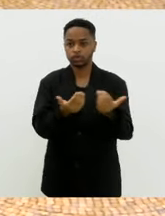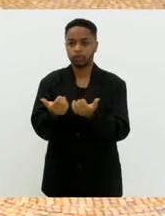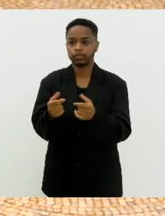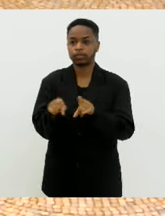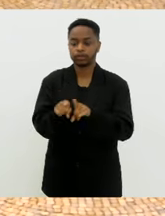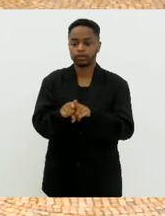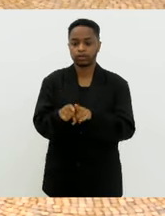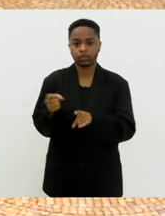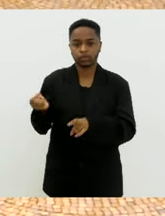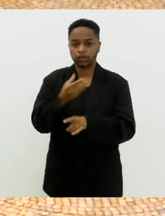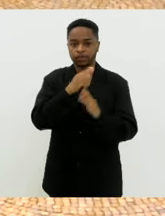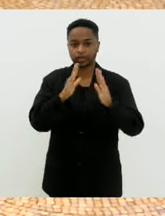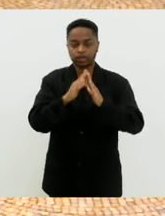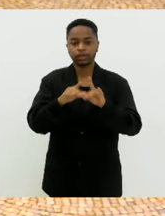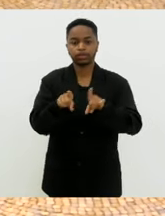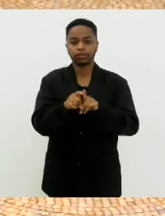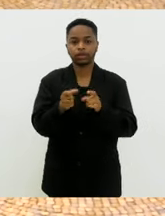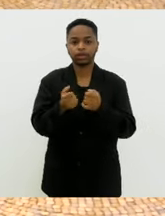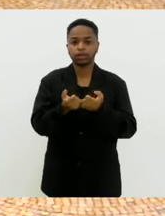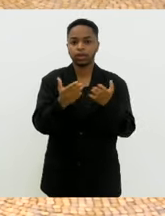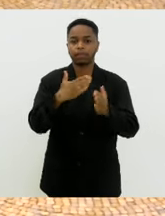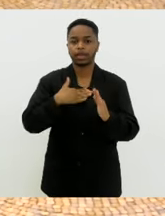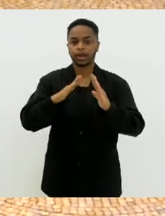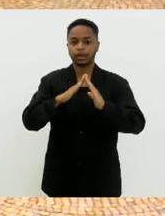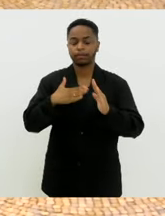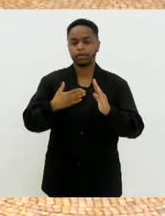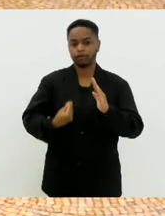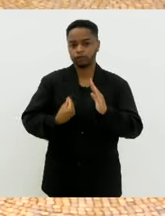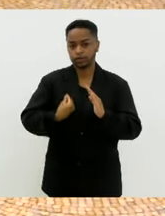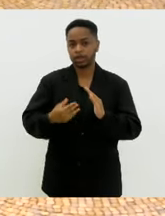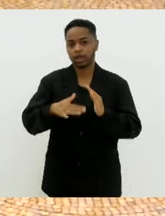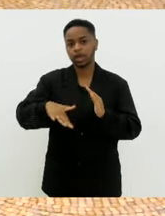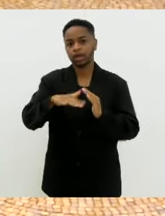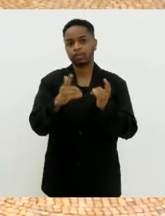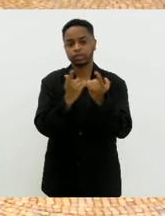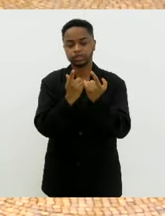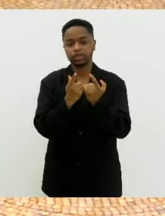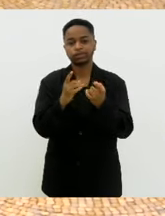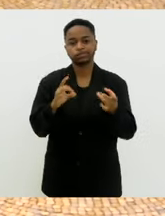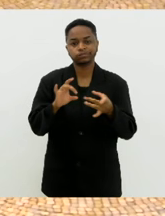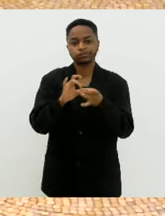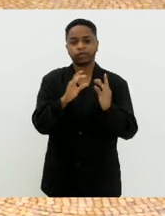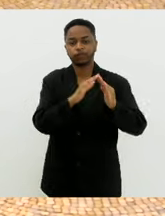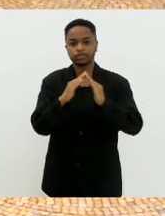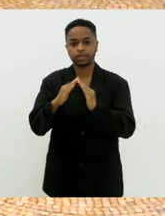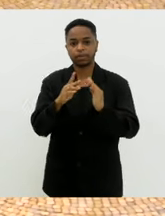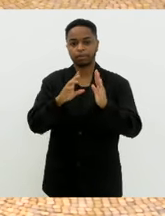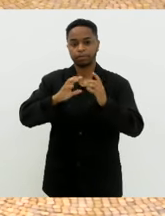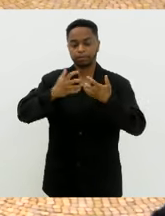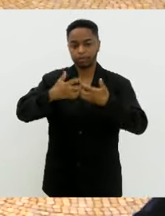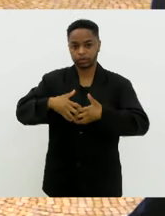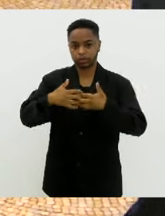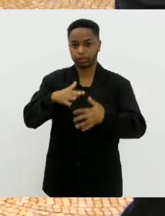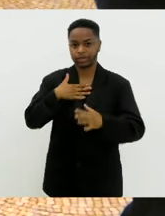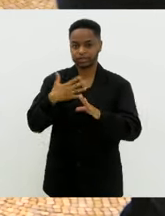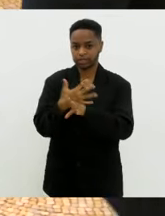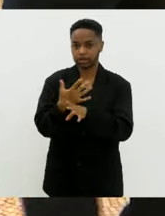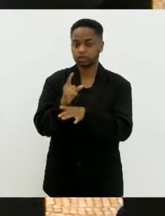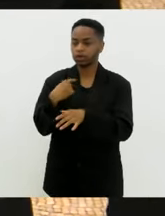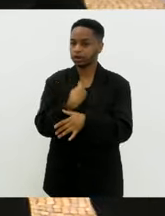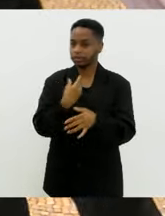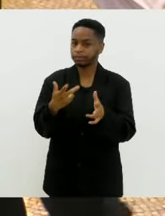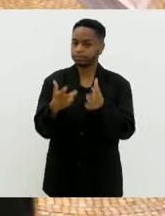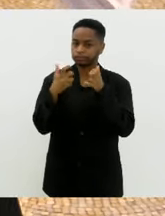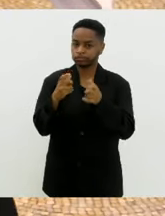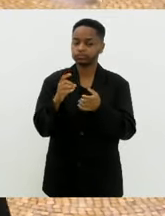o Minha Casa Minha Vida na nossa região, Magé é município irmão de Petrópolis, a minha cidade. A gente vê que a cidade está no caminho certo e